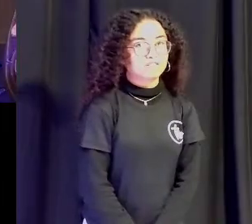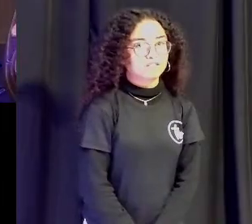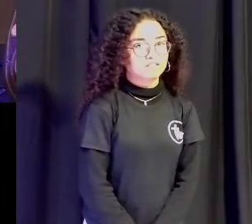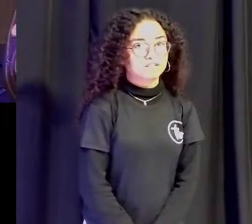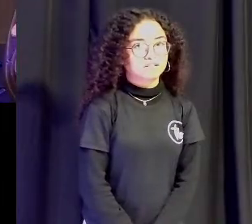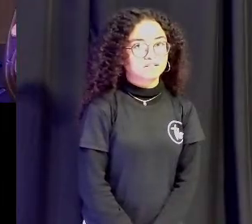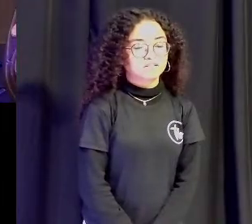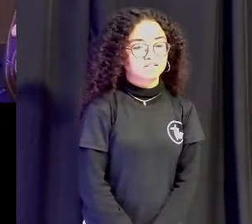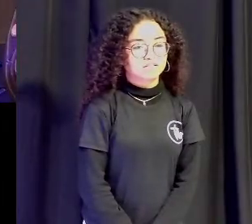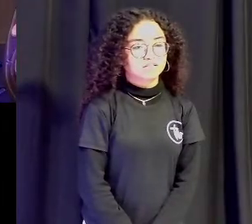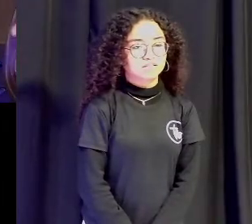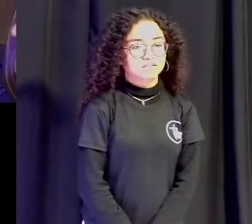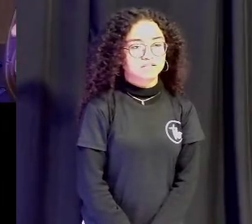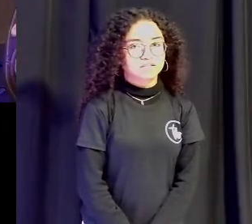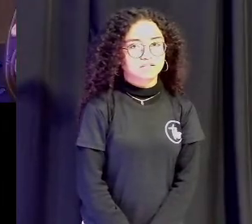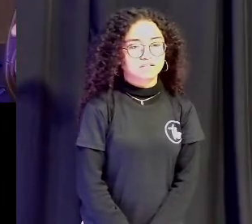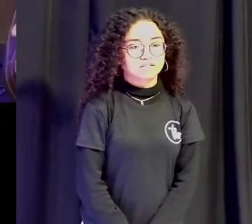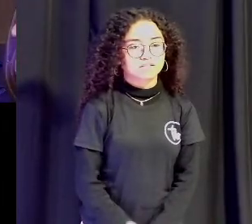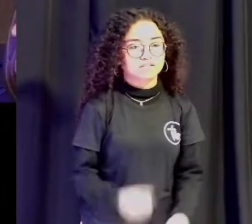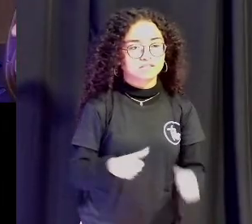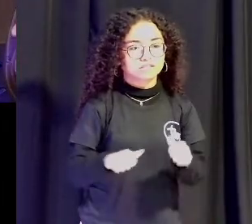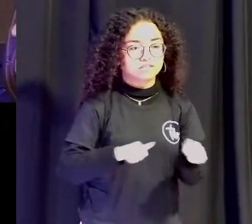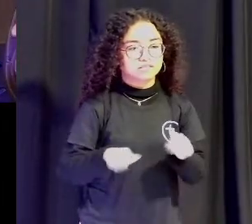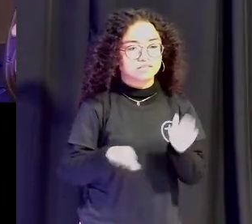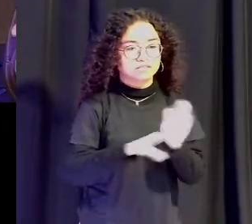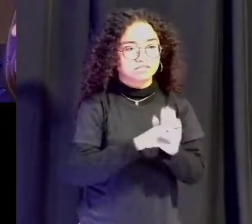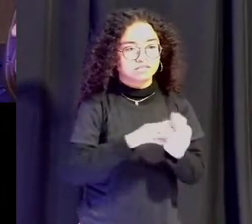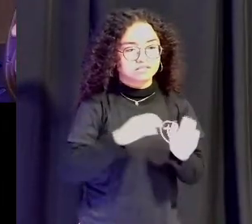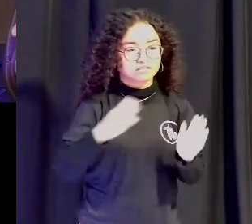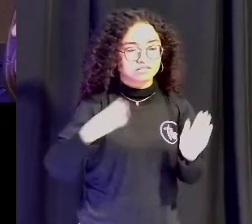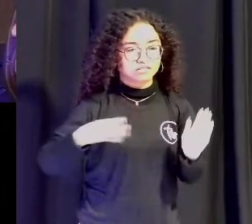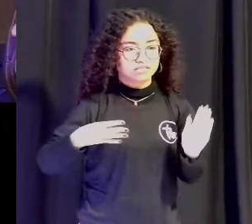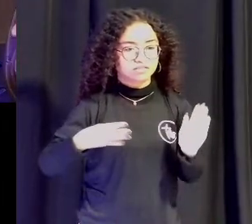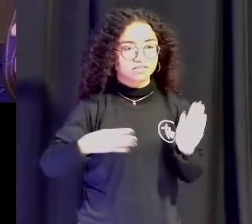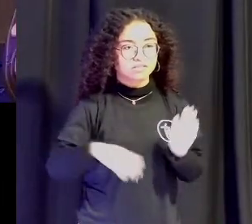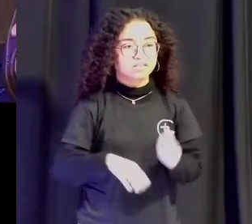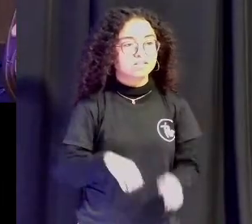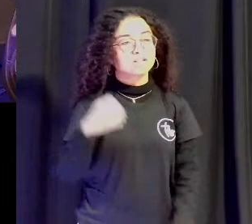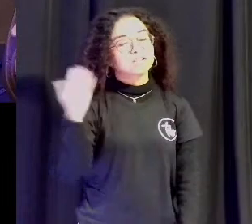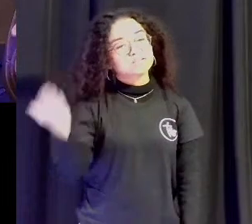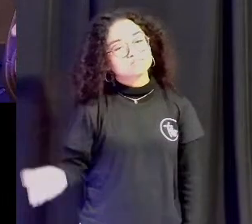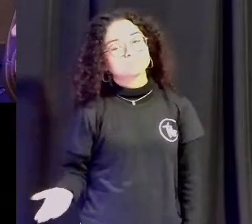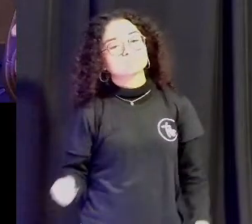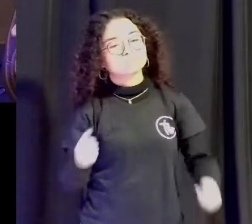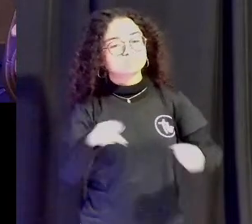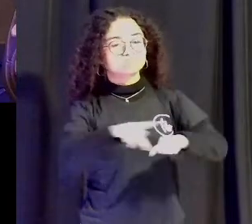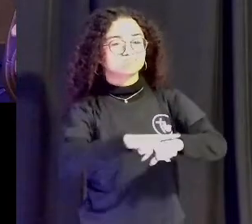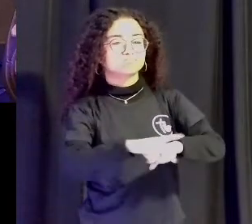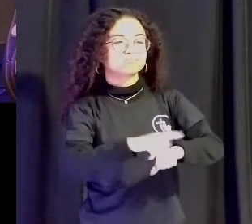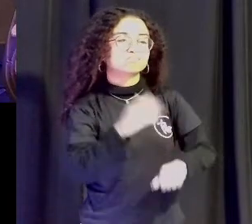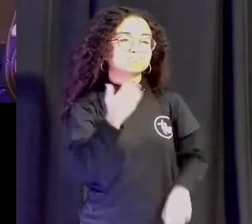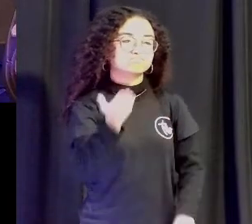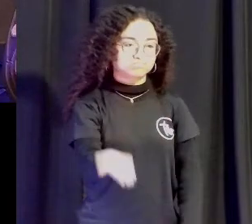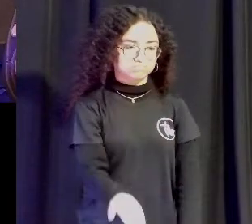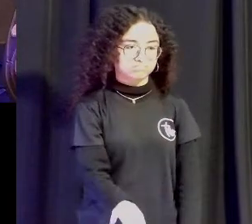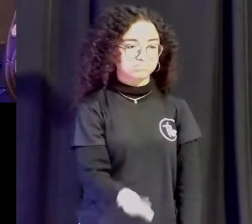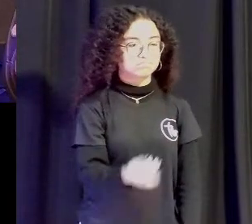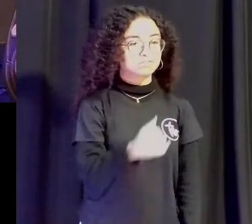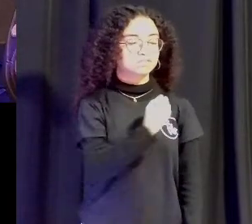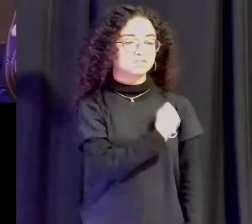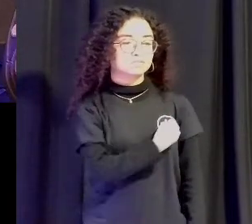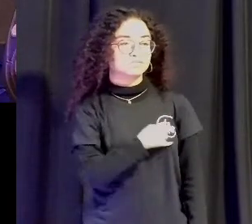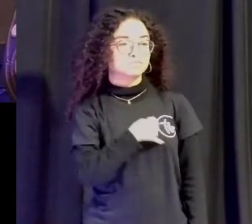Os 4 primeiros versos do capítulo 3 de Atos dos Apóstolos. Pedro e João subiam ao templo